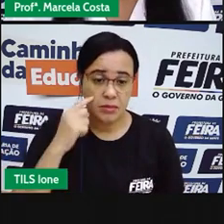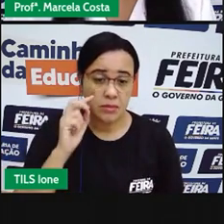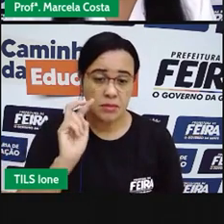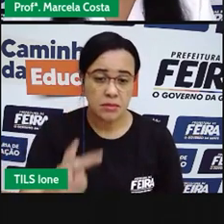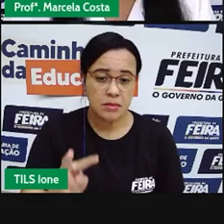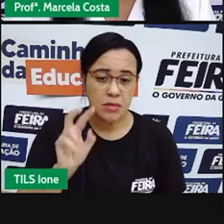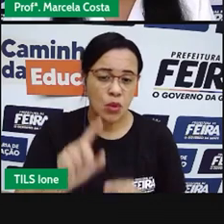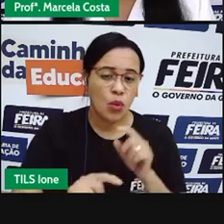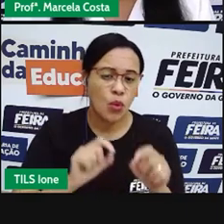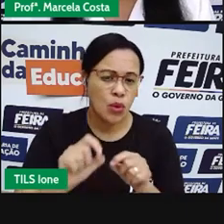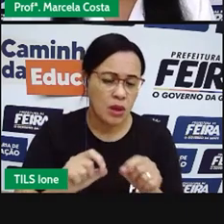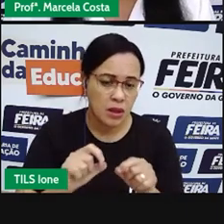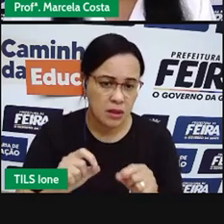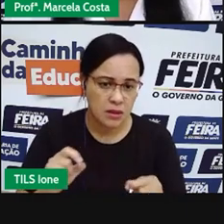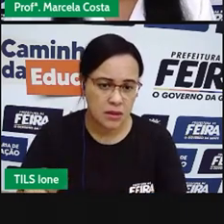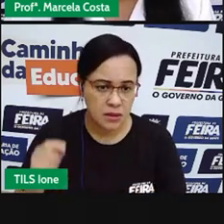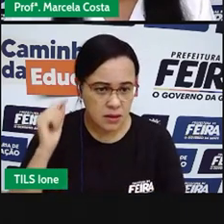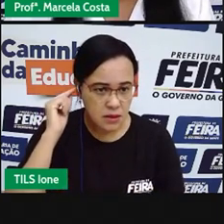que